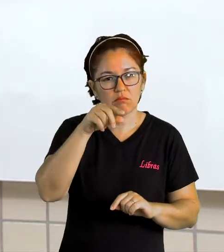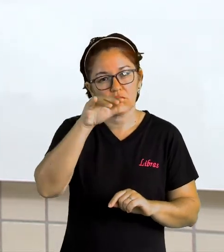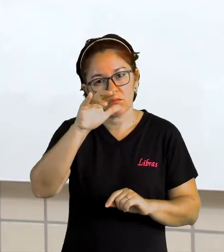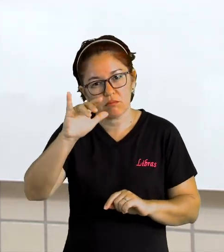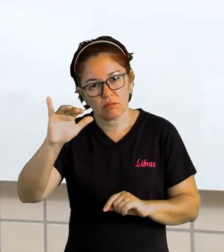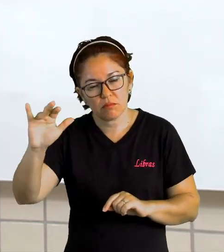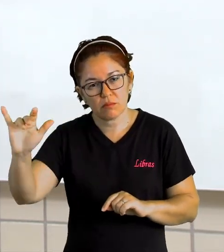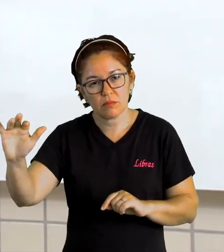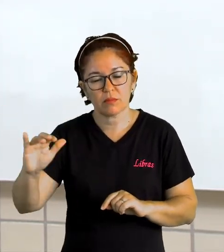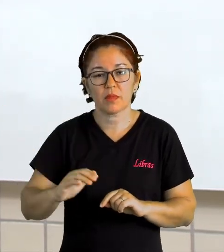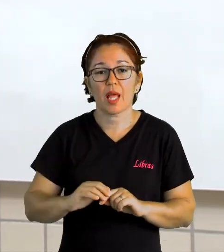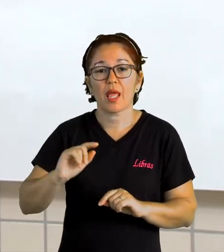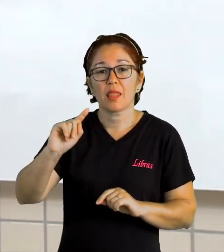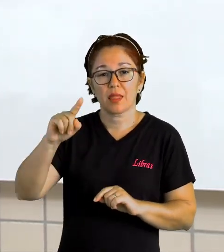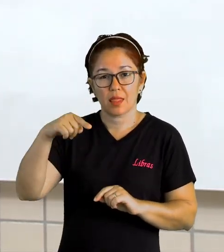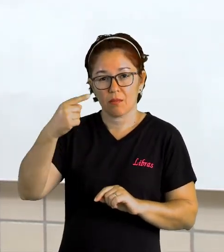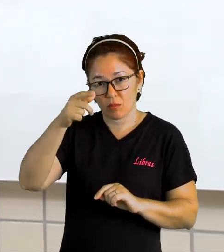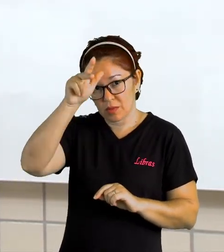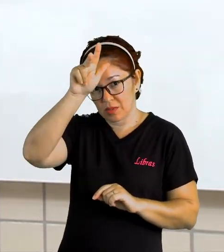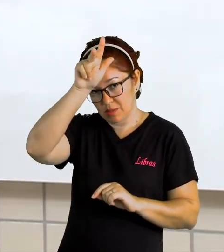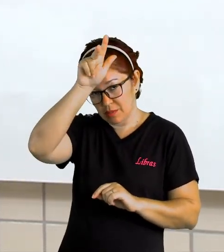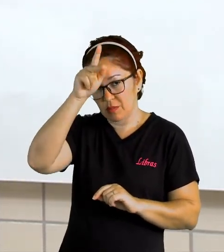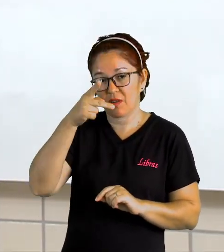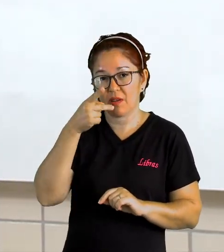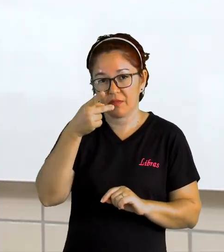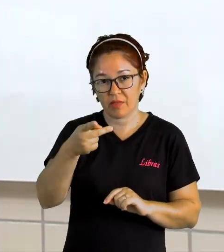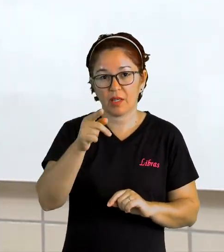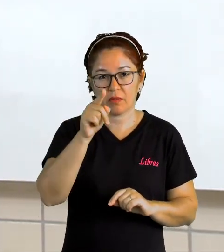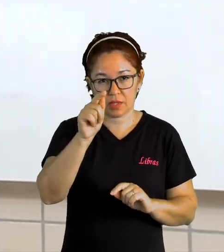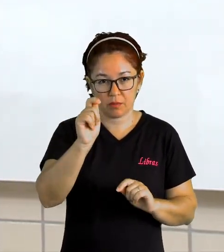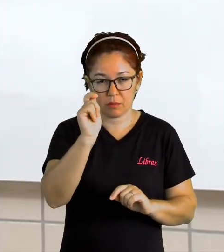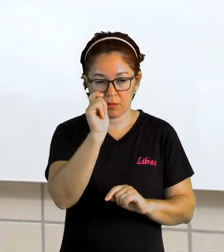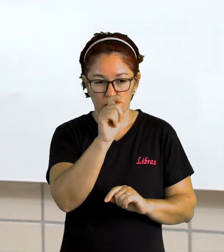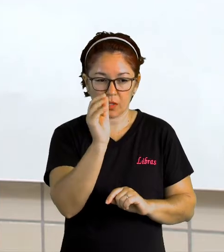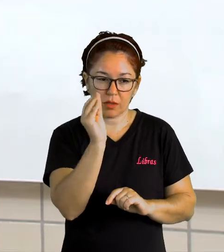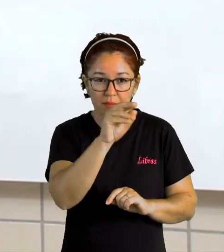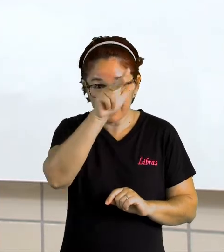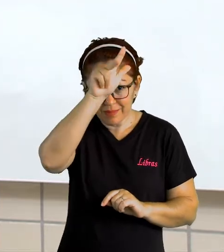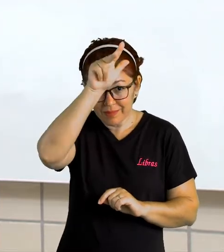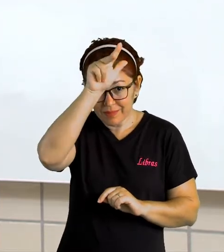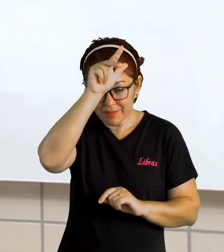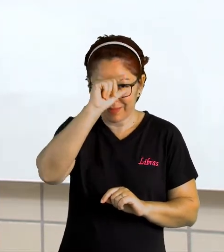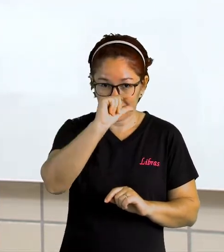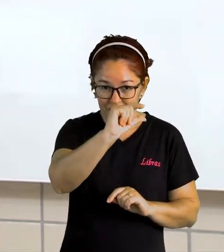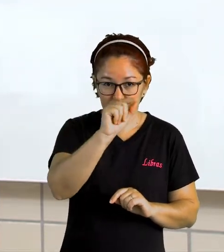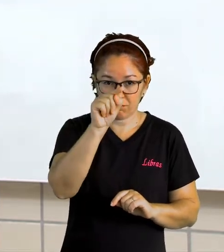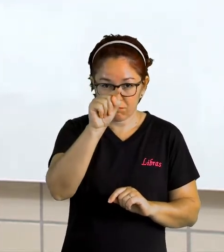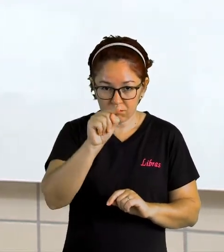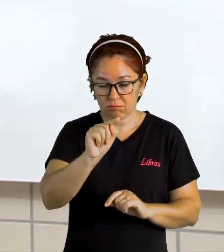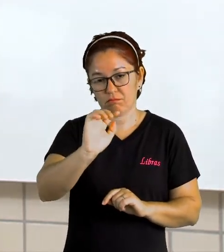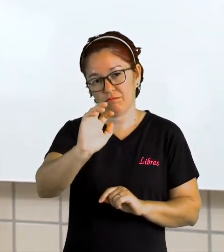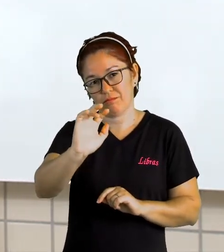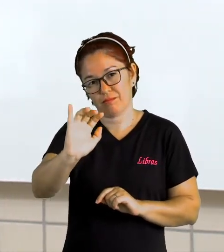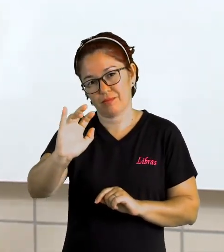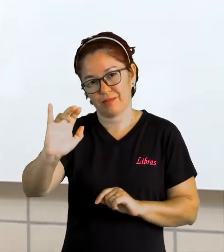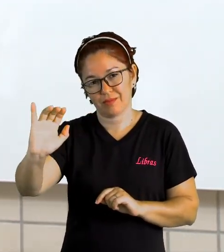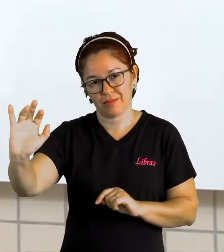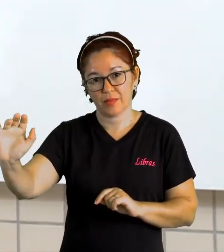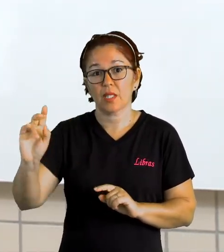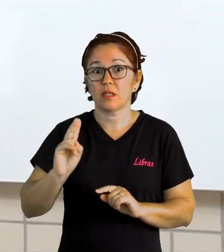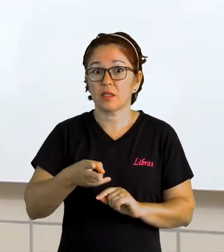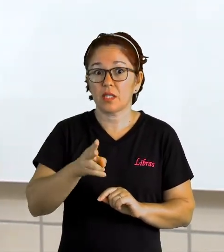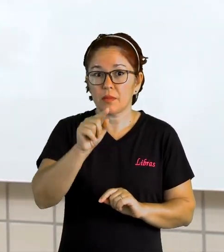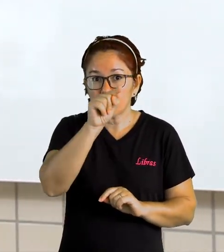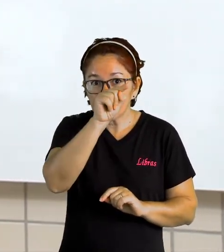Cebolinha falar, que só tem um momento que ele fala, aí você escreve Cebolinha, 2 pontos, e a fala dele que aparece no quadrinho. Só isso,